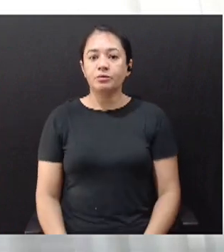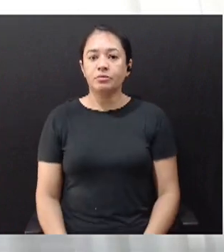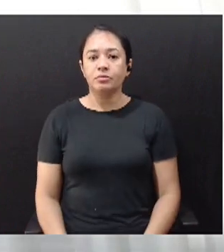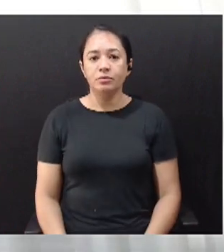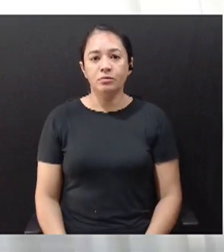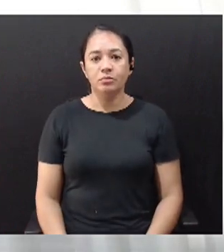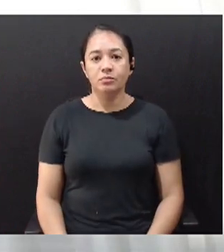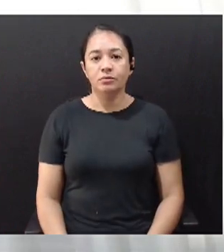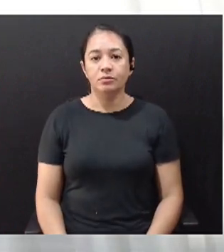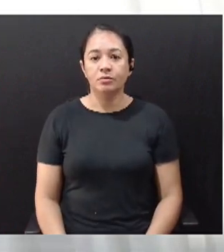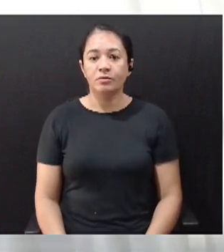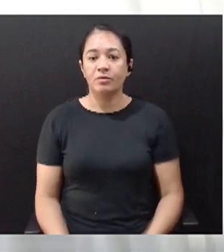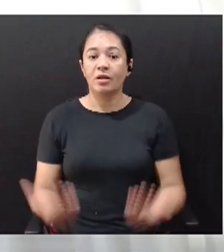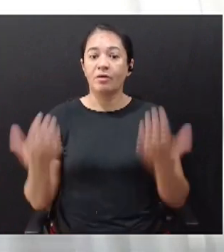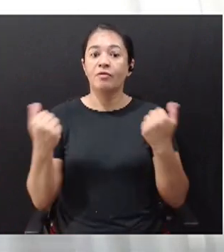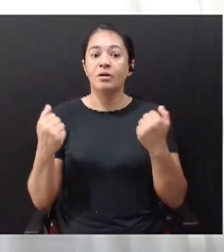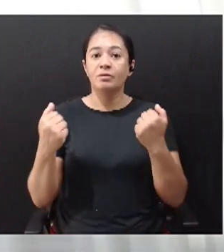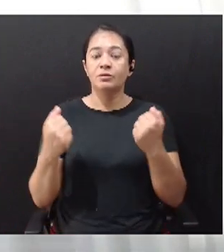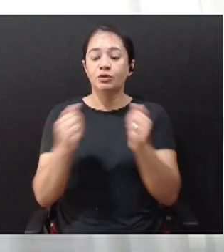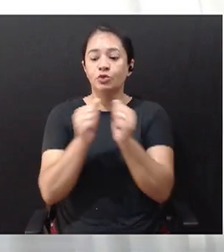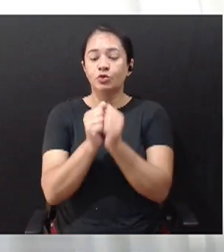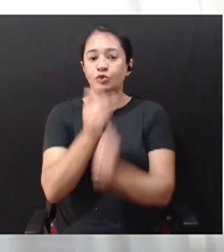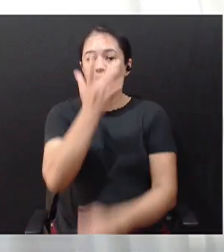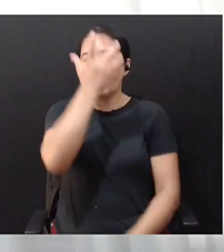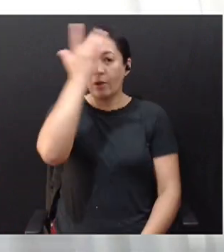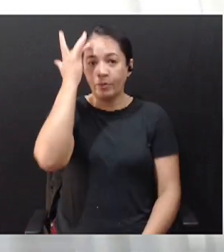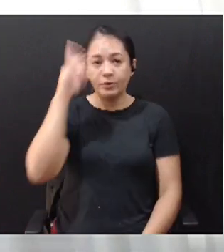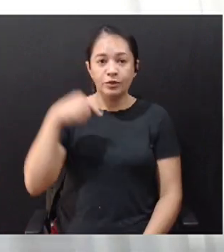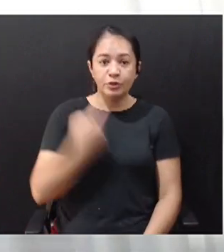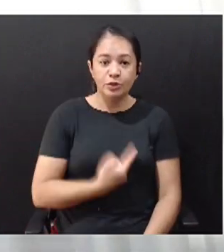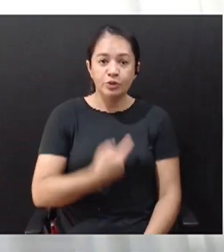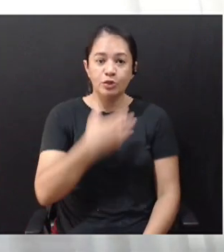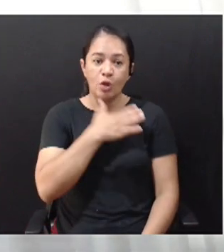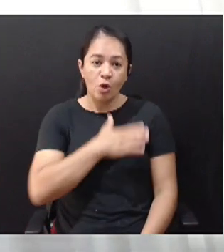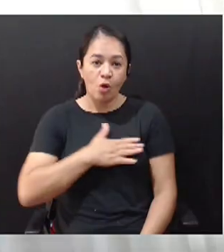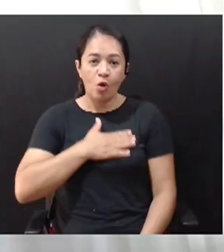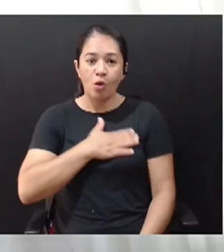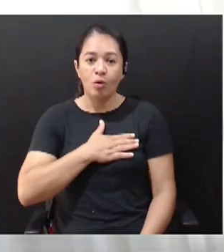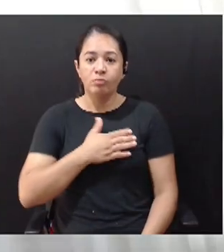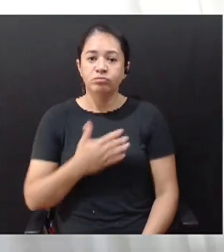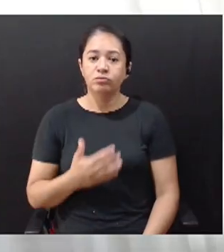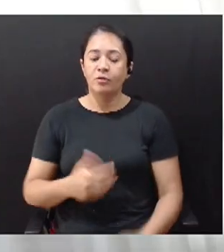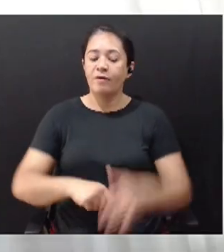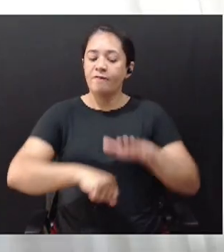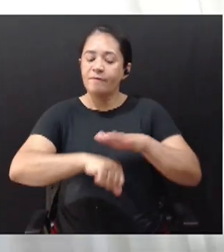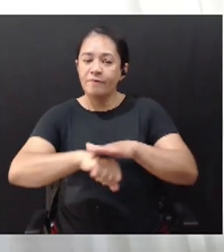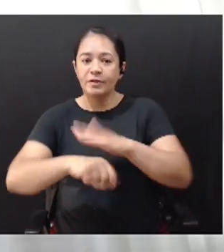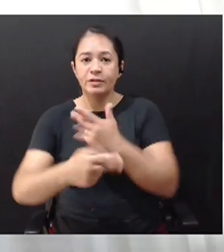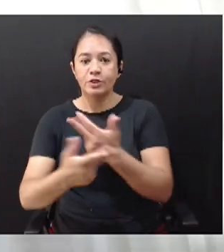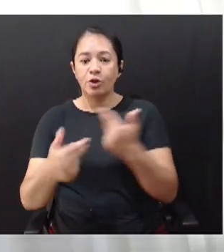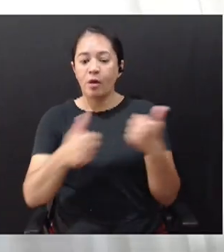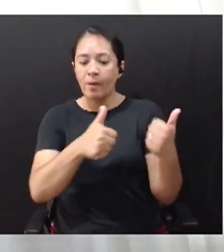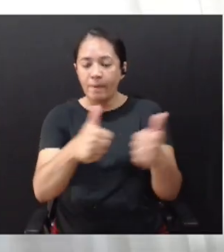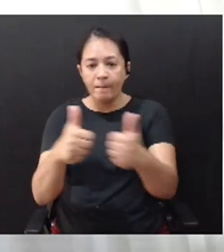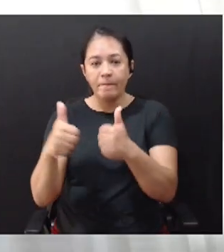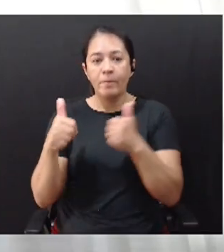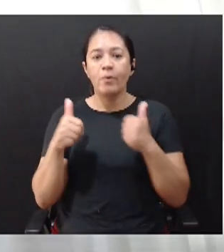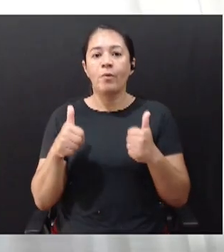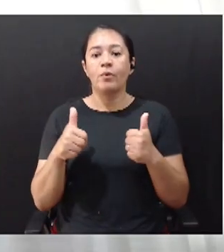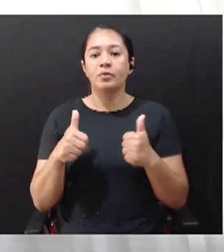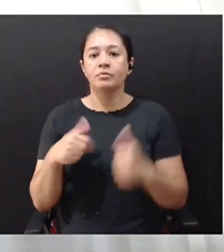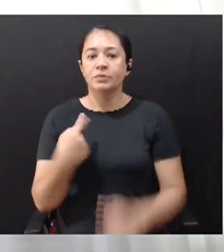vamos estar com pessoas que gostamos, vamos fazer algo que seja benéfico para nós, para que